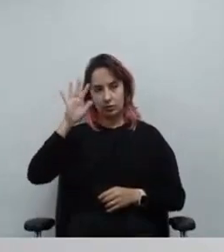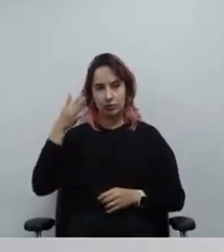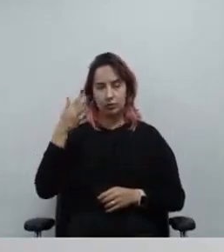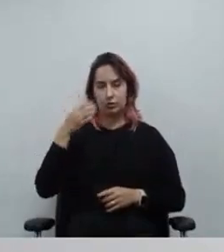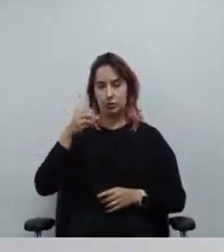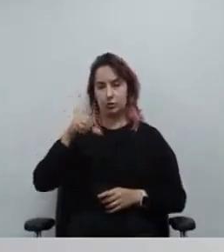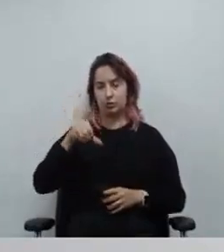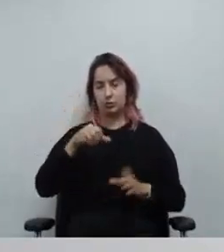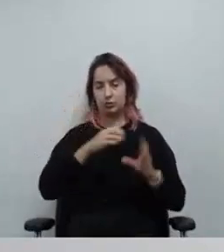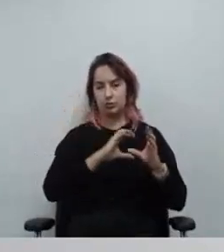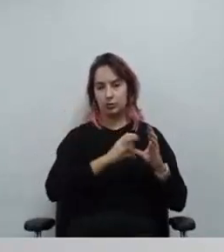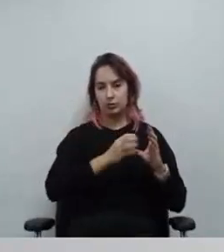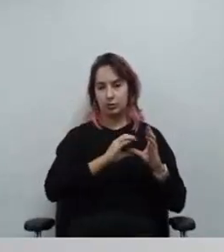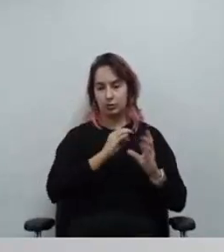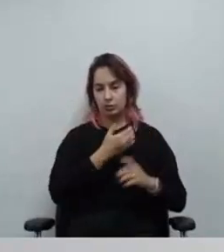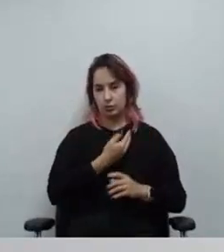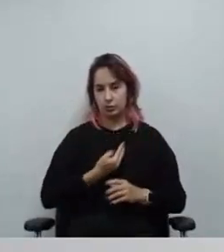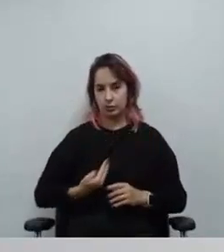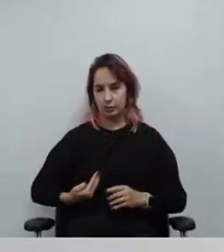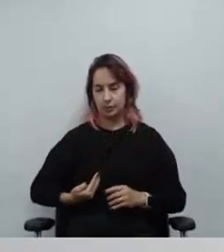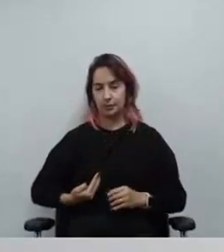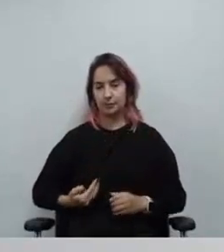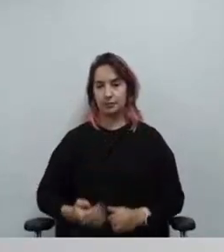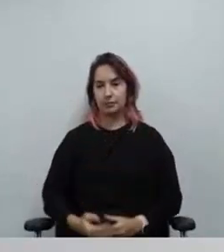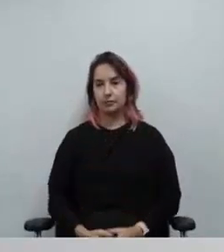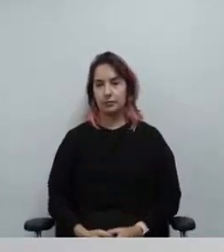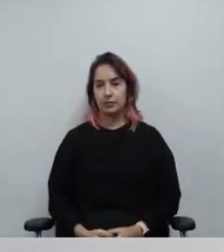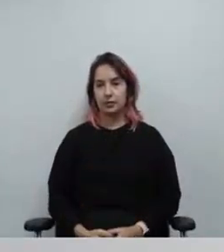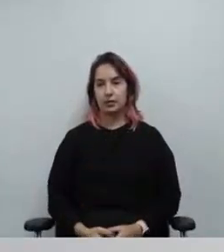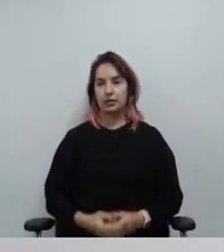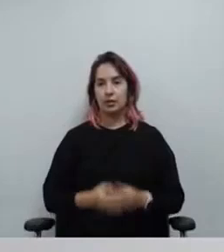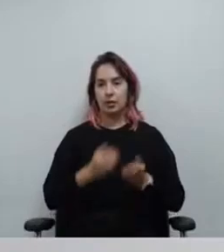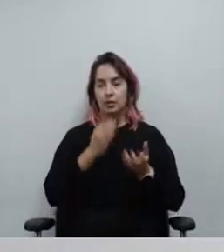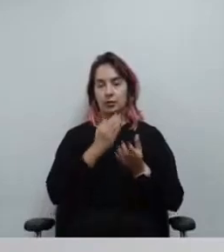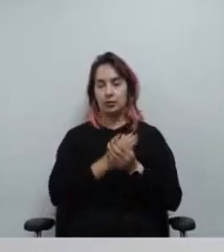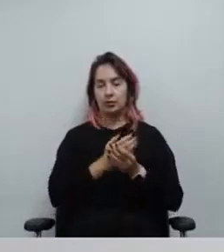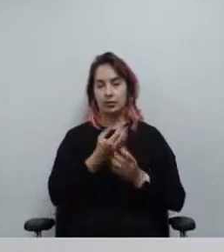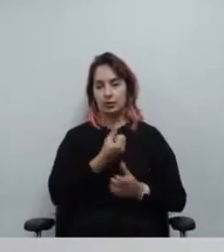Sim? Então, eu vou passar o processo SEI aqui. É o processo SEI